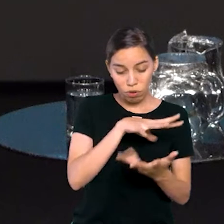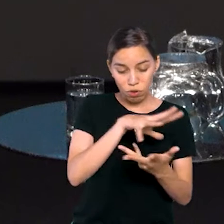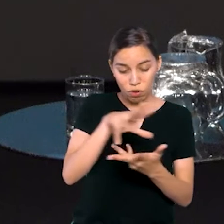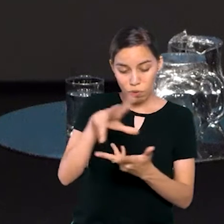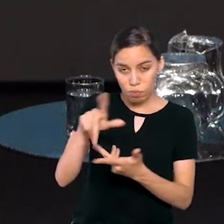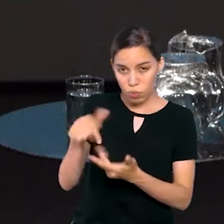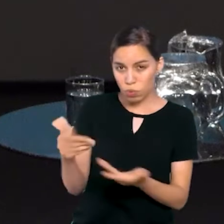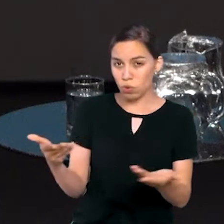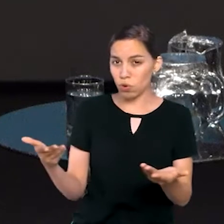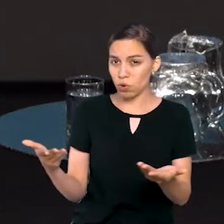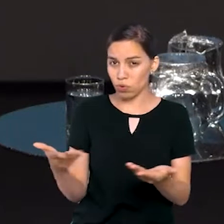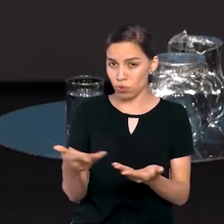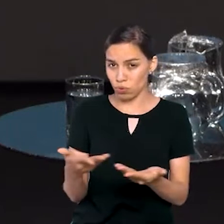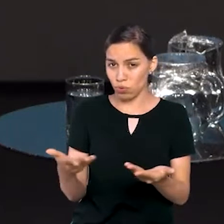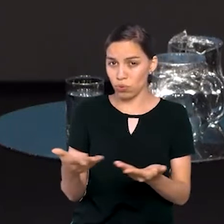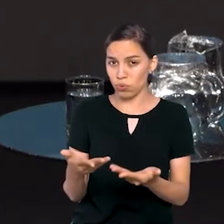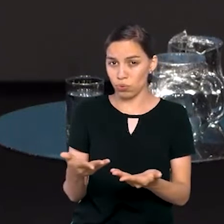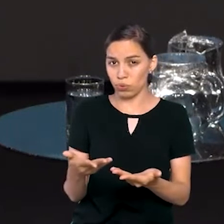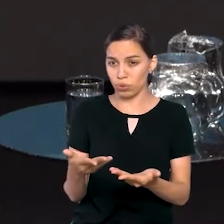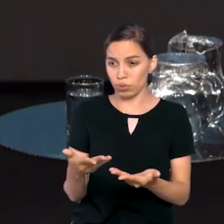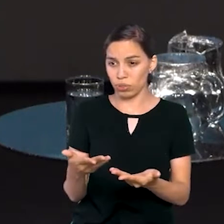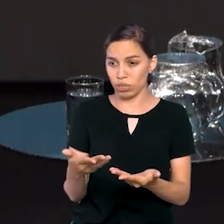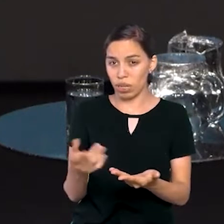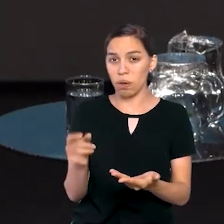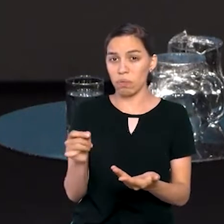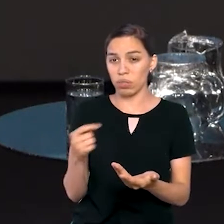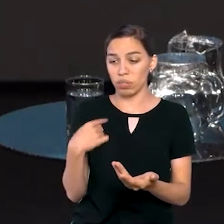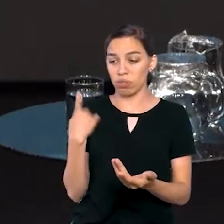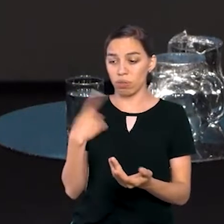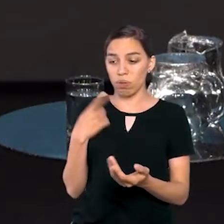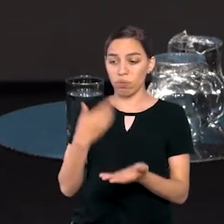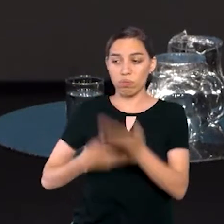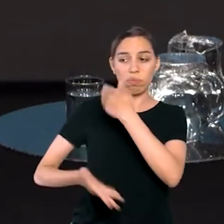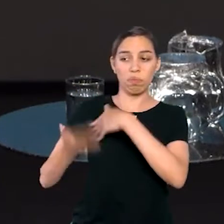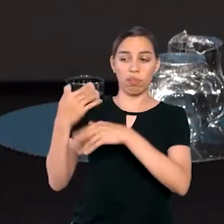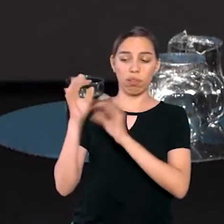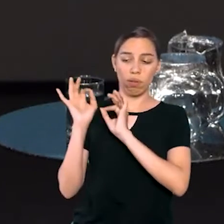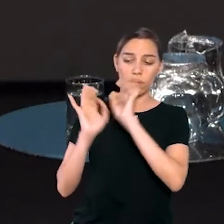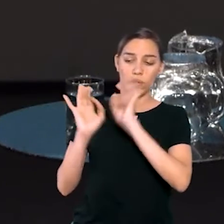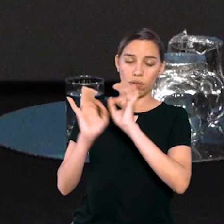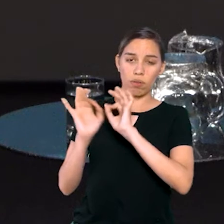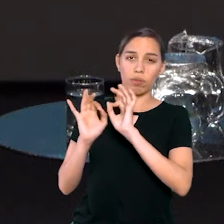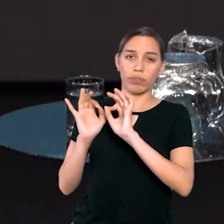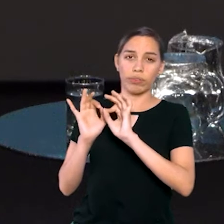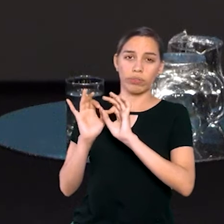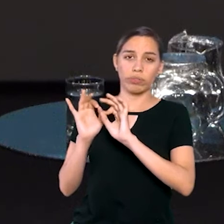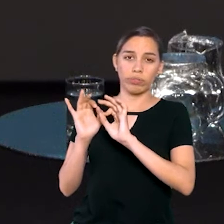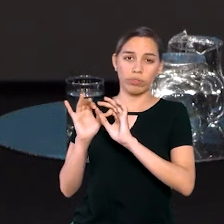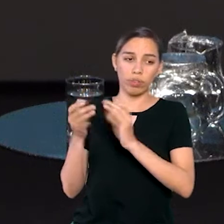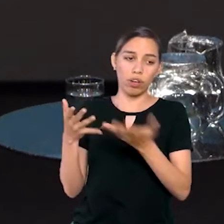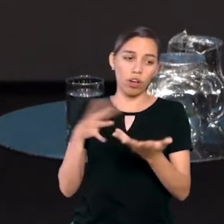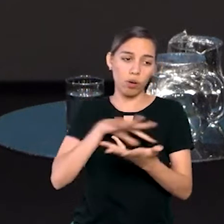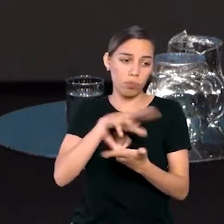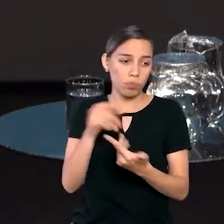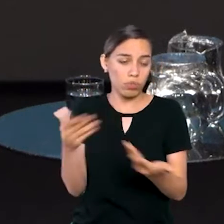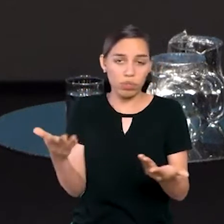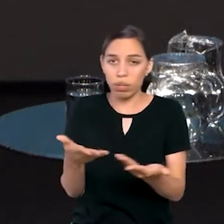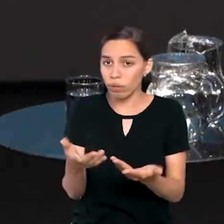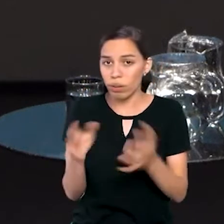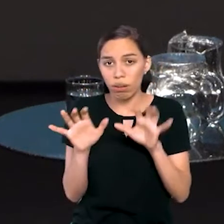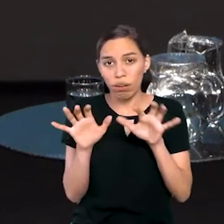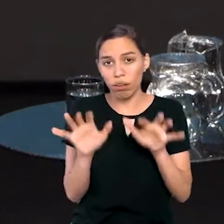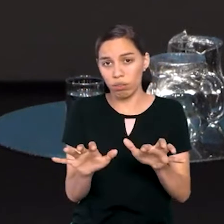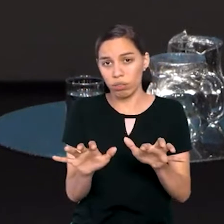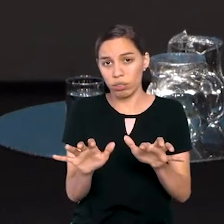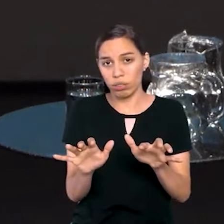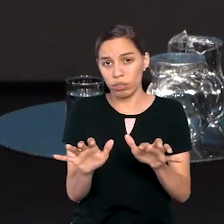nós temos aí foi o que nós configuramos. A gente configurou ele desse jeitinho aí. Agora nós estamos